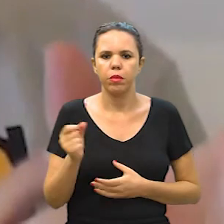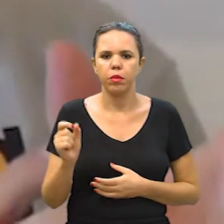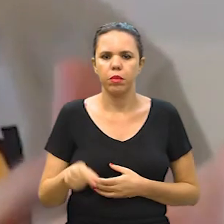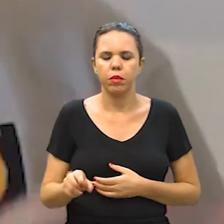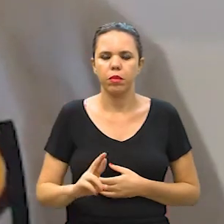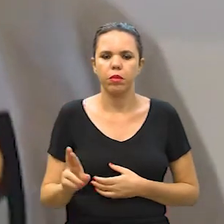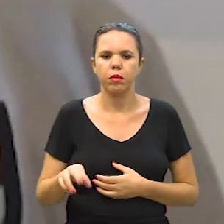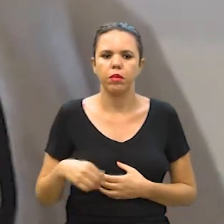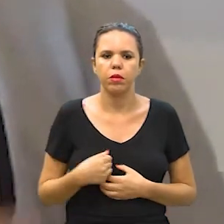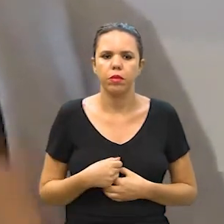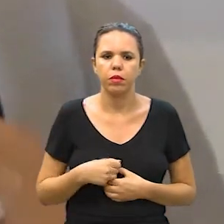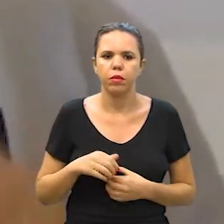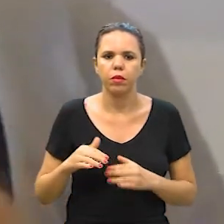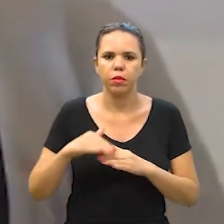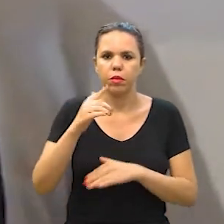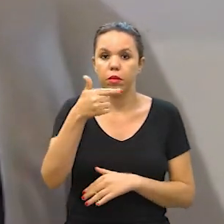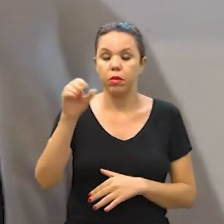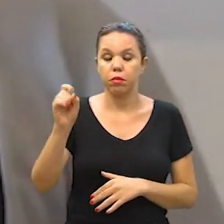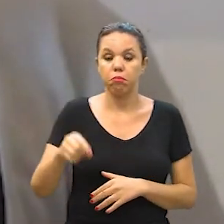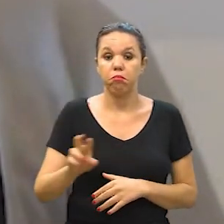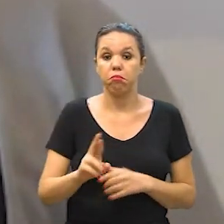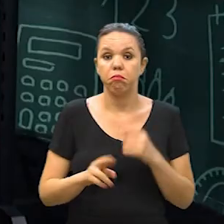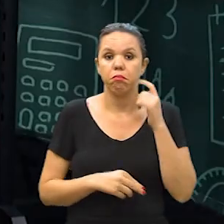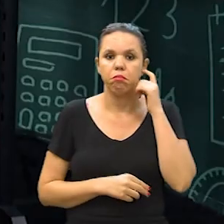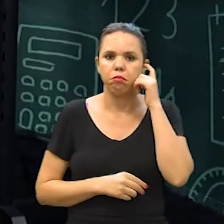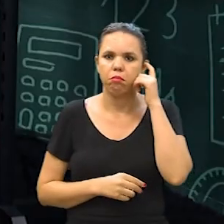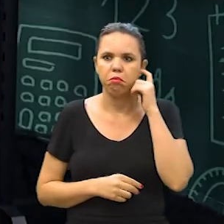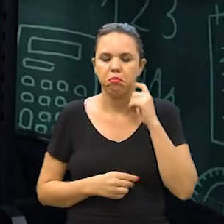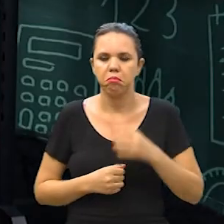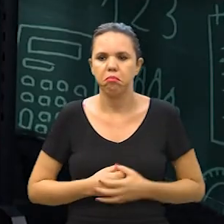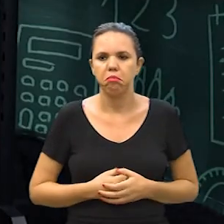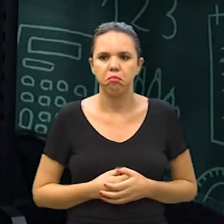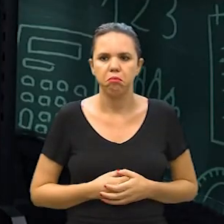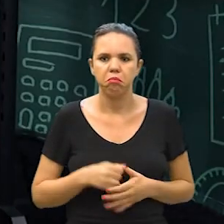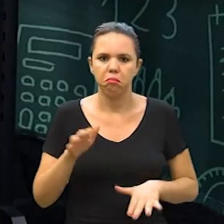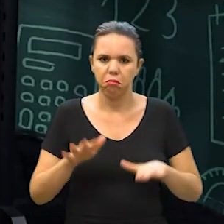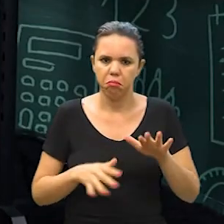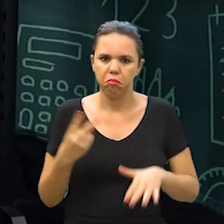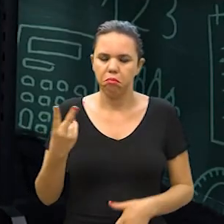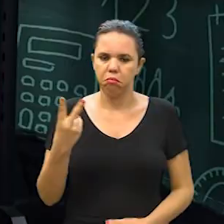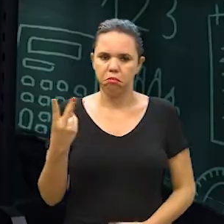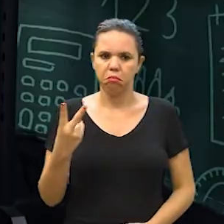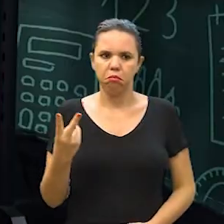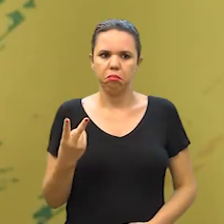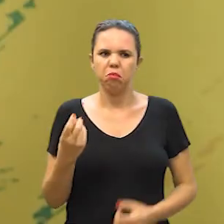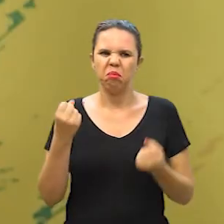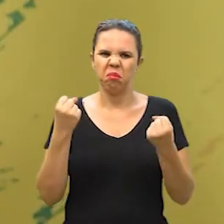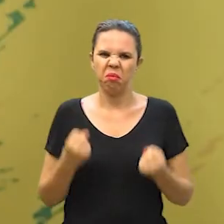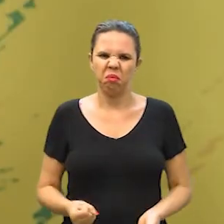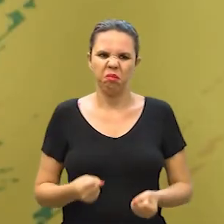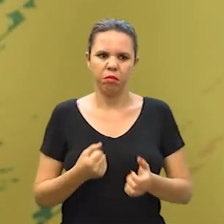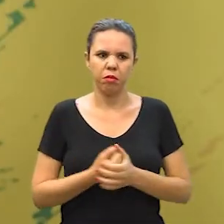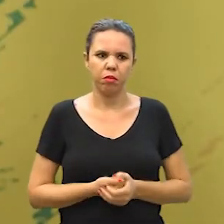mil reais a 70 mil reais. Então, valores muito pesados.